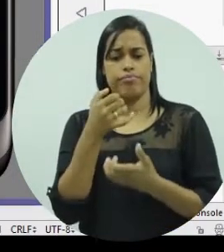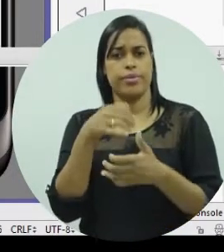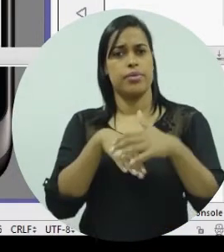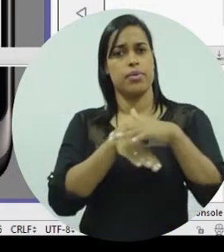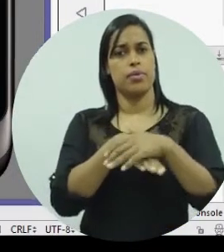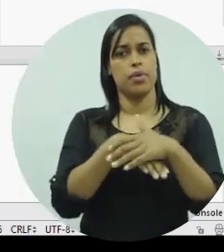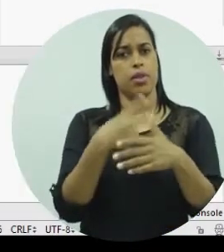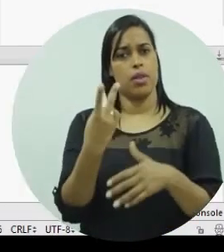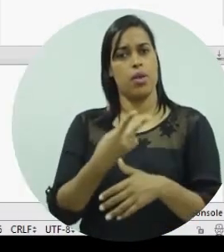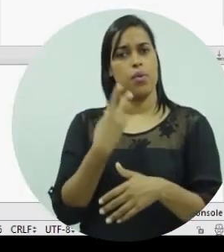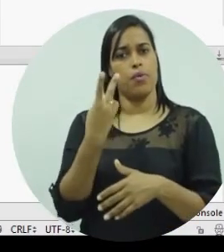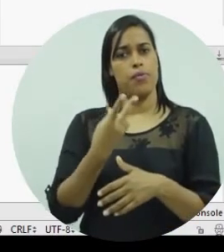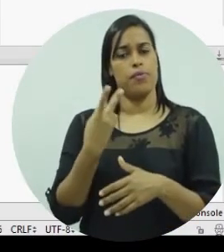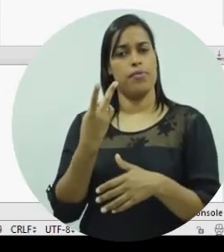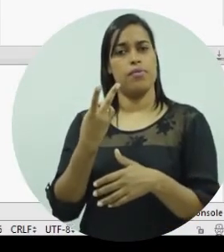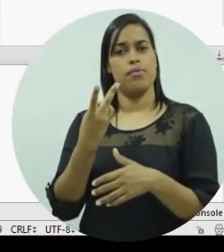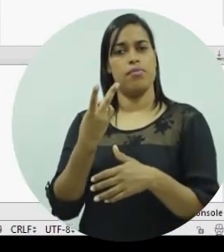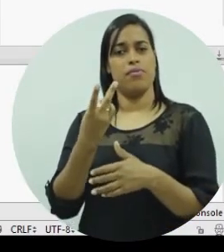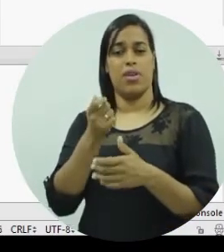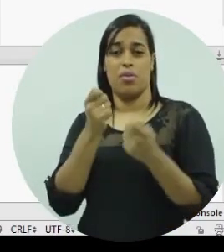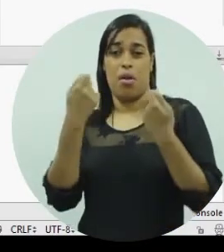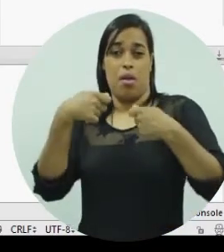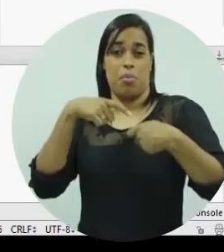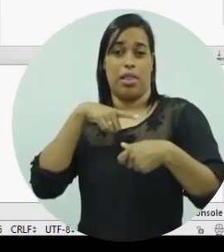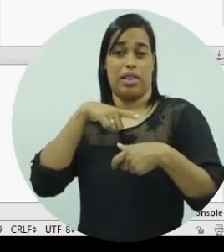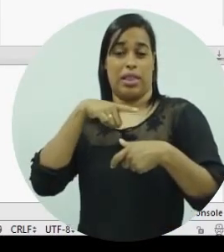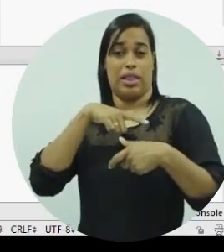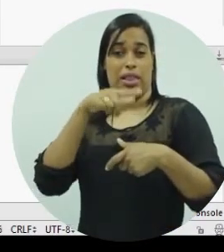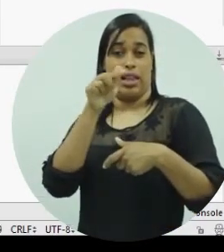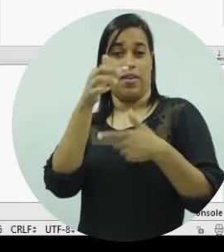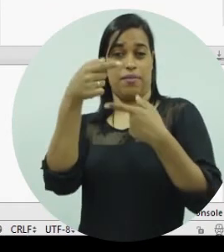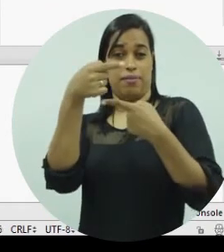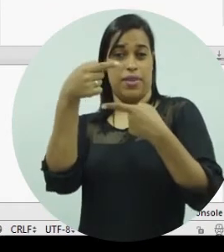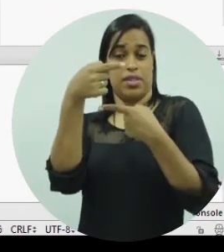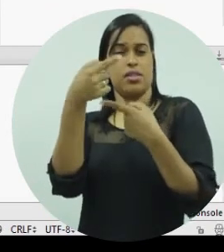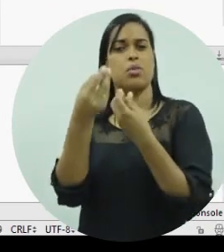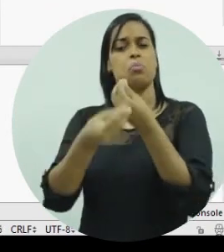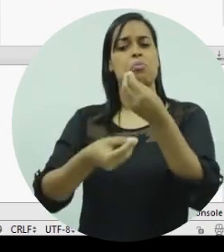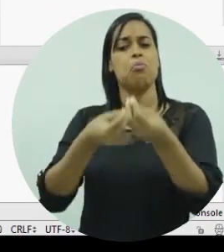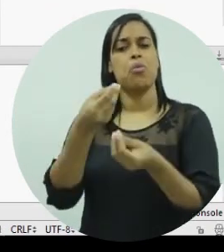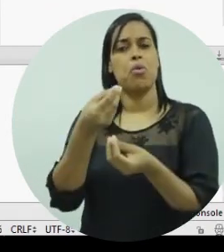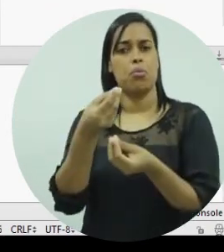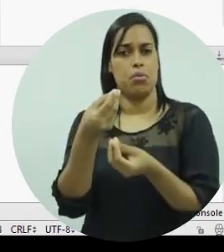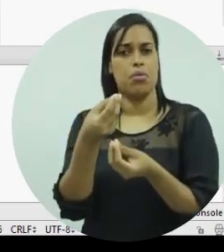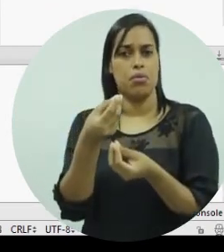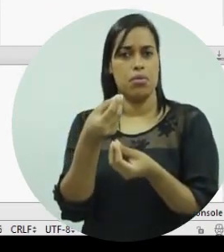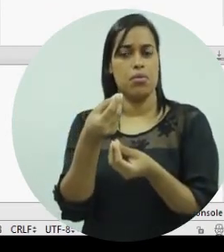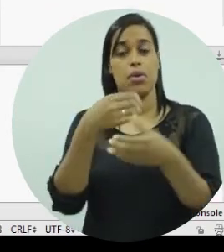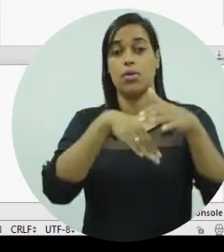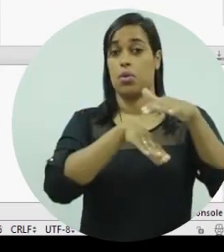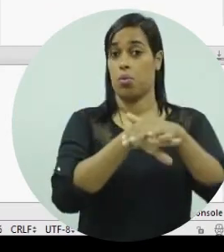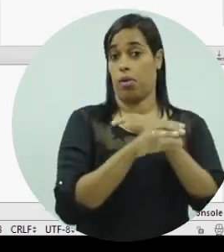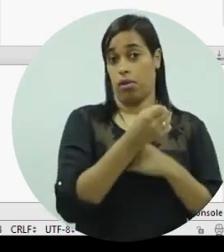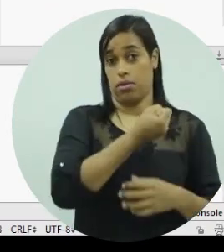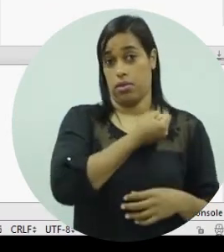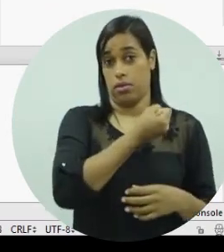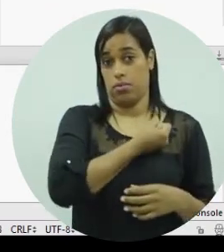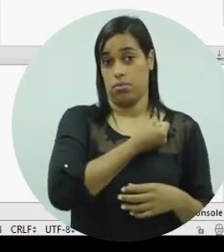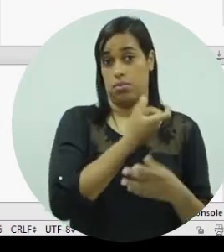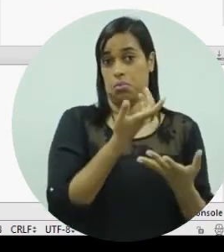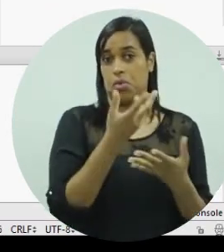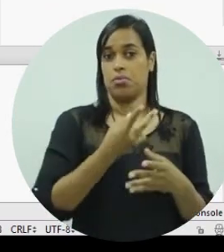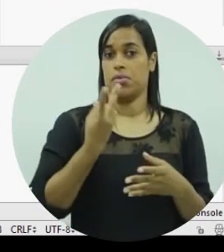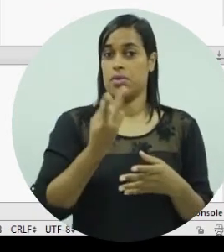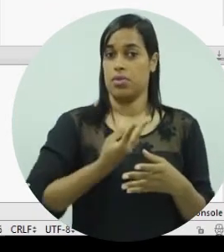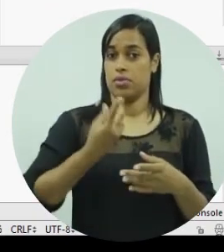valor fracionário? O inteiro ele não consegue guardar o valor fracionário, porque ele guarda um número, e valores